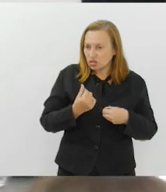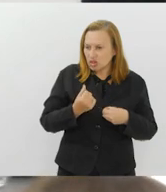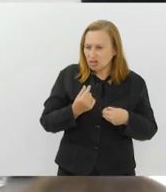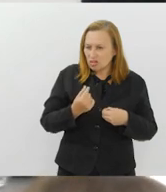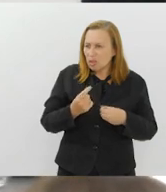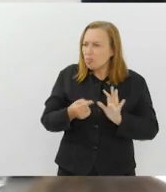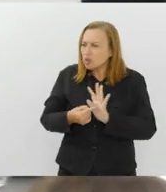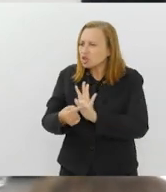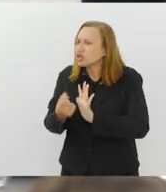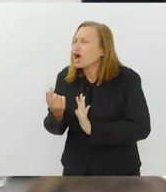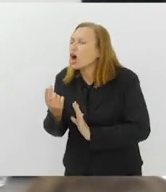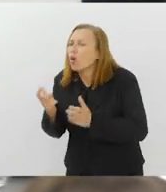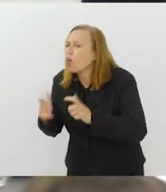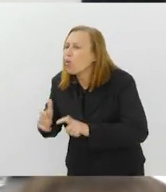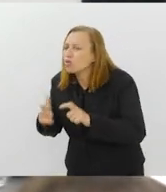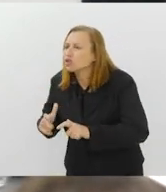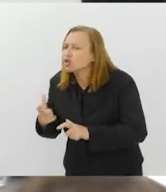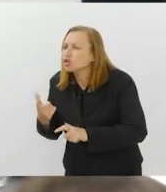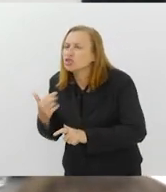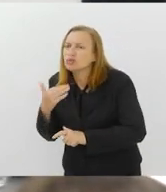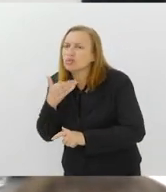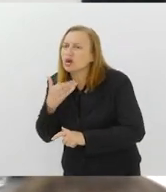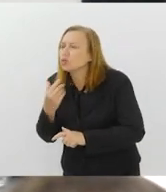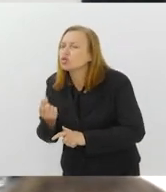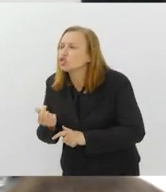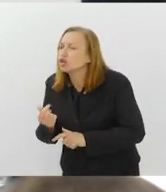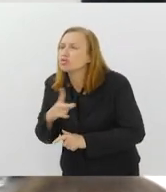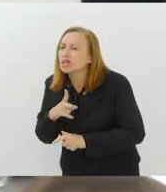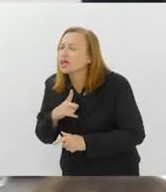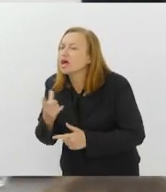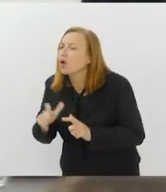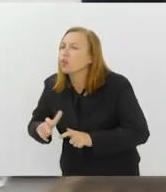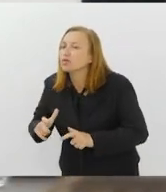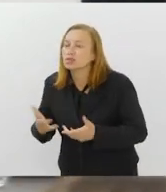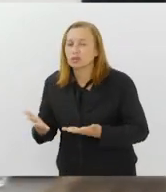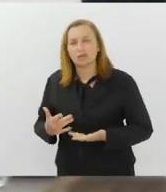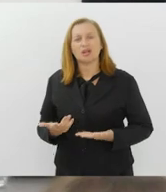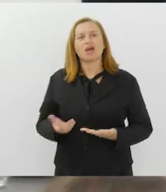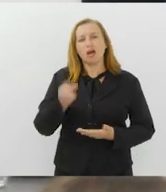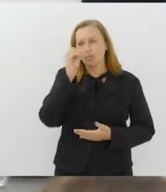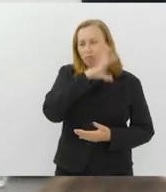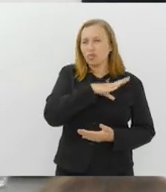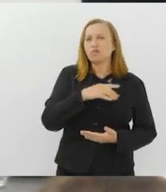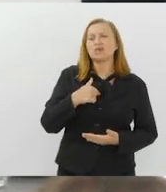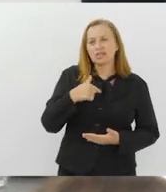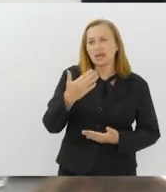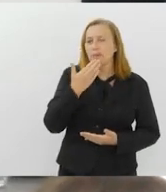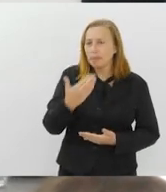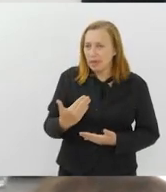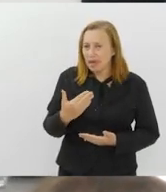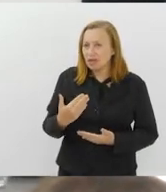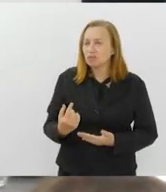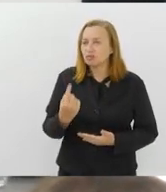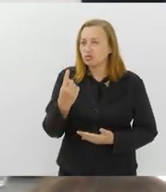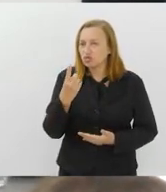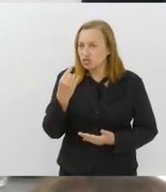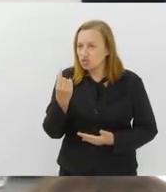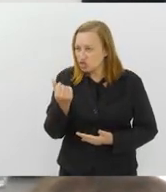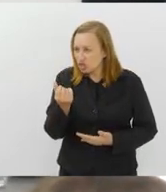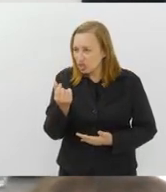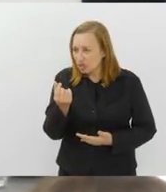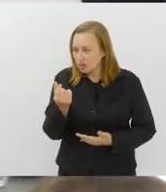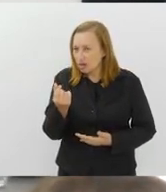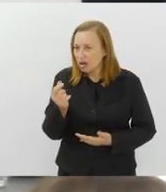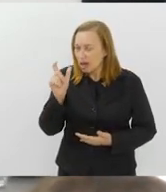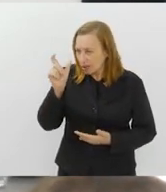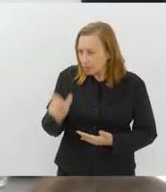absurdo. Quer dizer, as pessoas, muitas das vezes, eu sei o que é isso. Você pede um dinheiro a uma pessoa para poder manter o seu filho ali, quer dizer, se